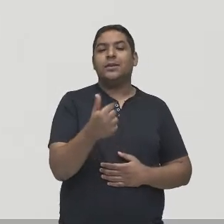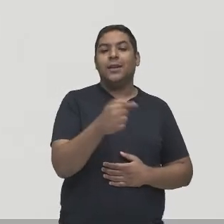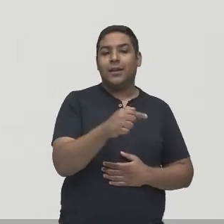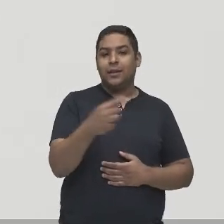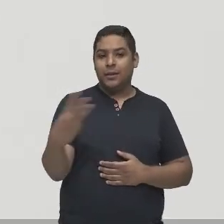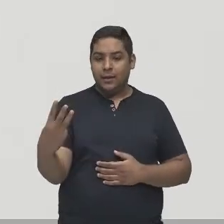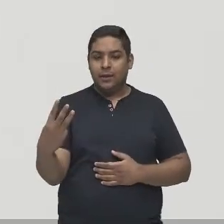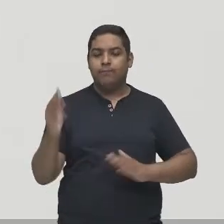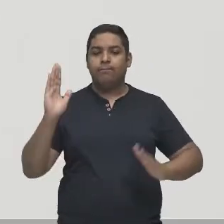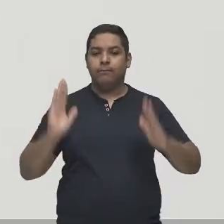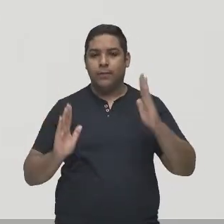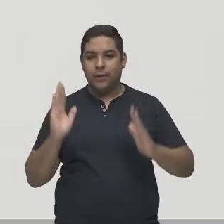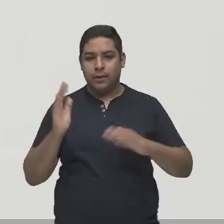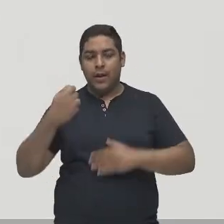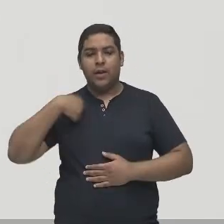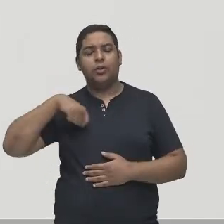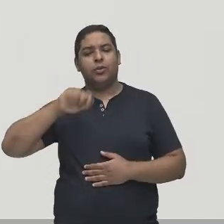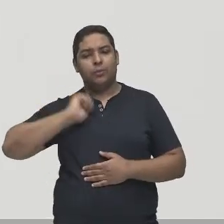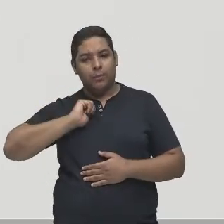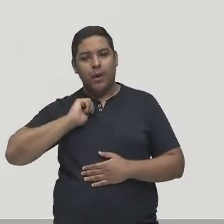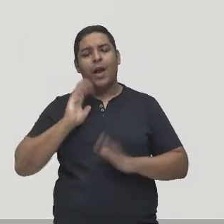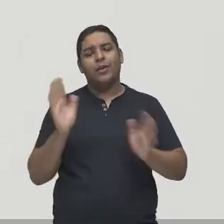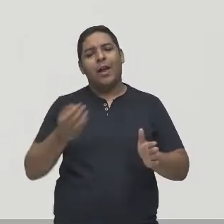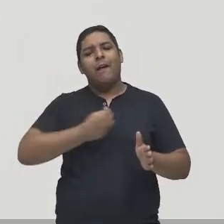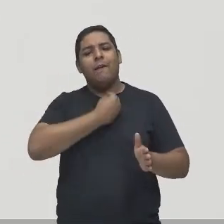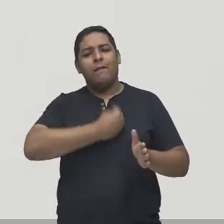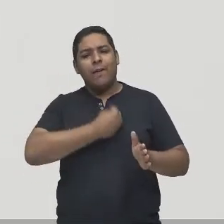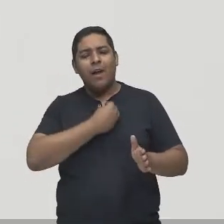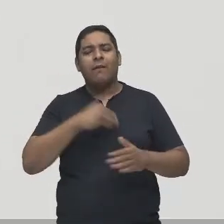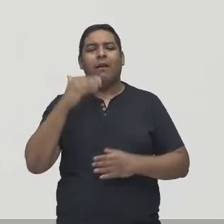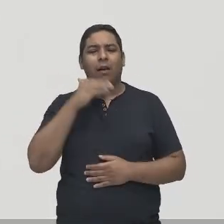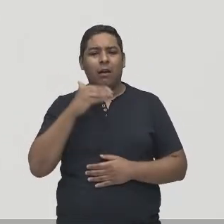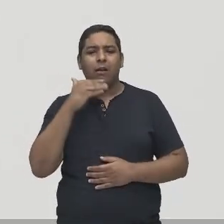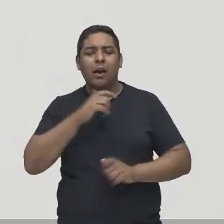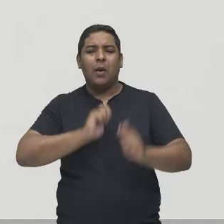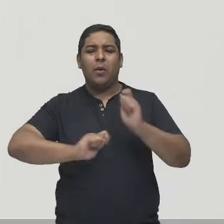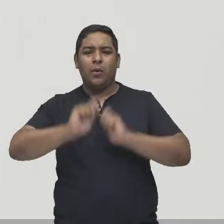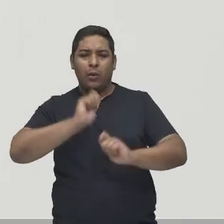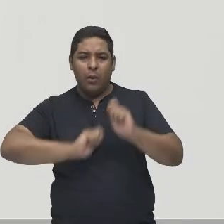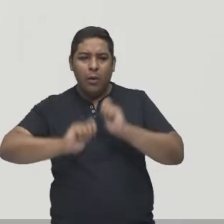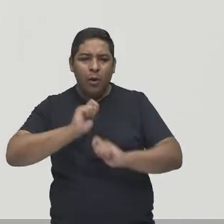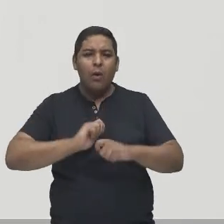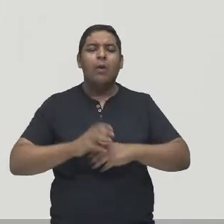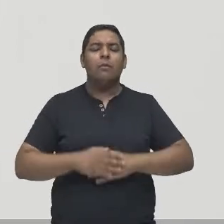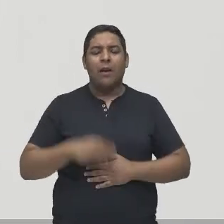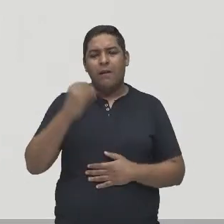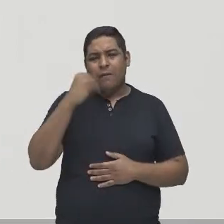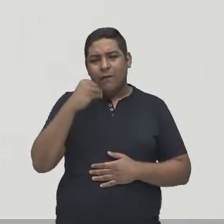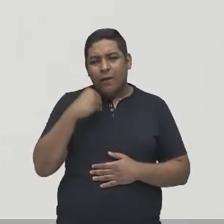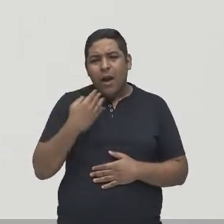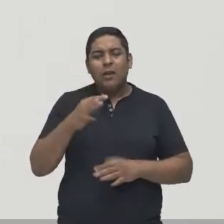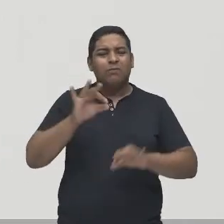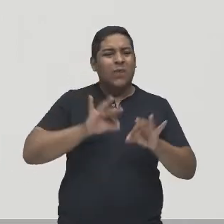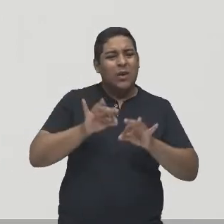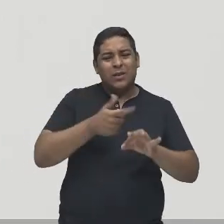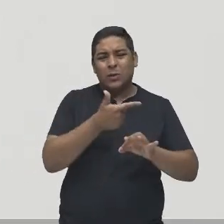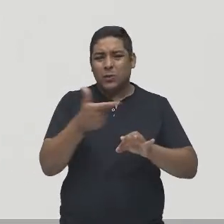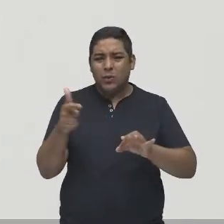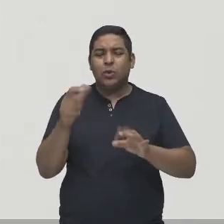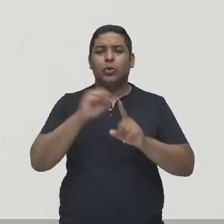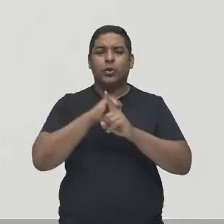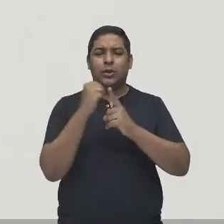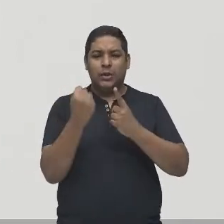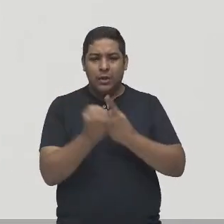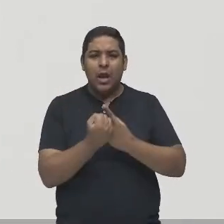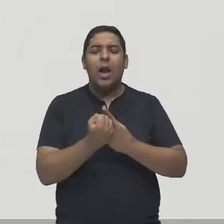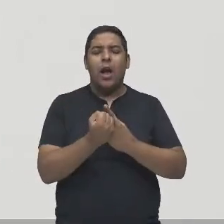73. Então, a Espanha ela já via vivendo um momento de muita fragilidade econômica, uma desorganização a nível social, alto